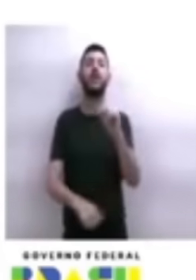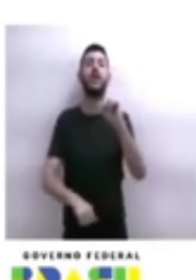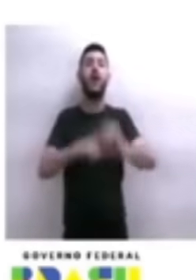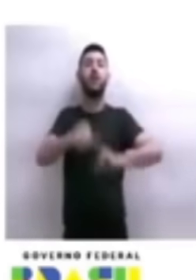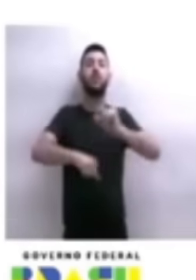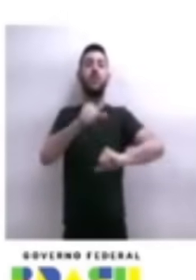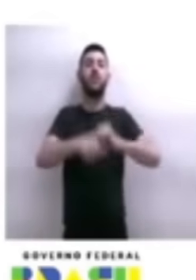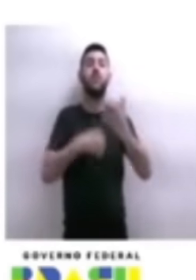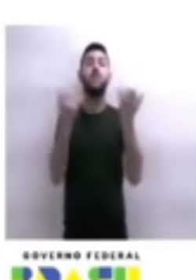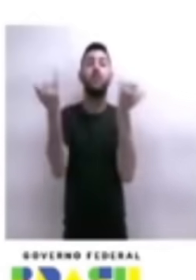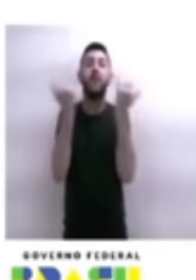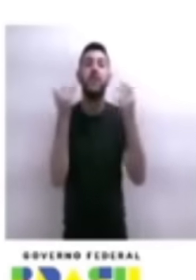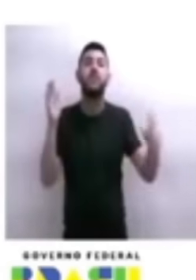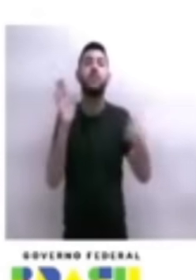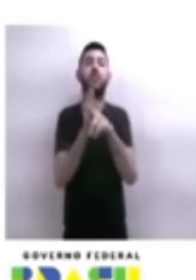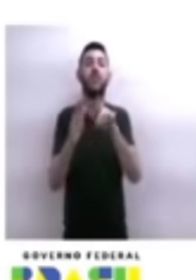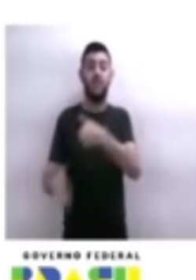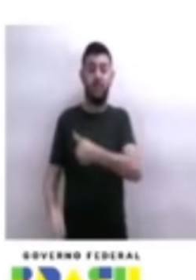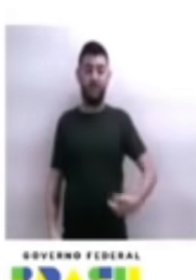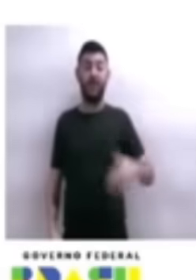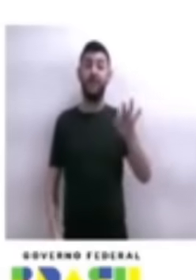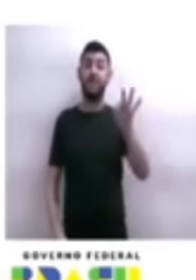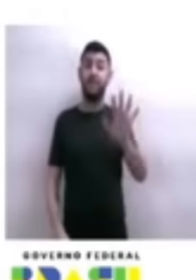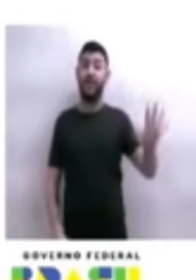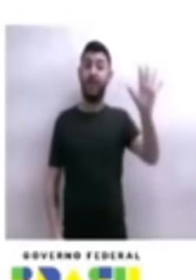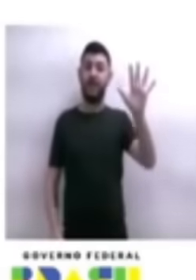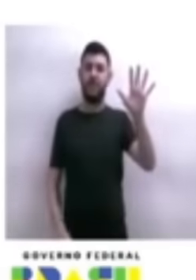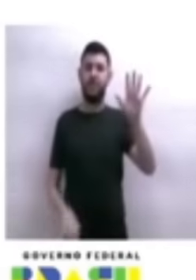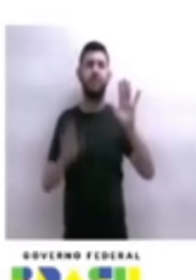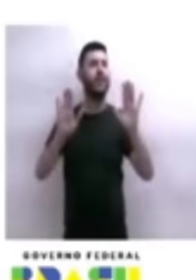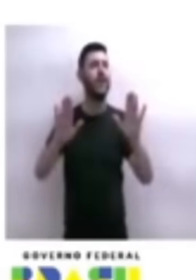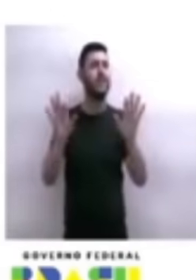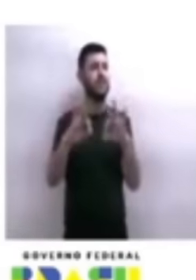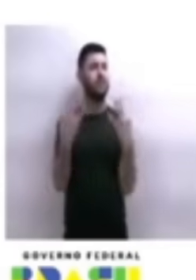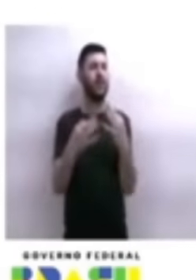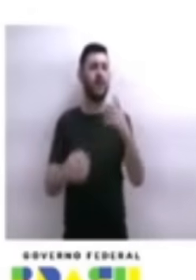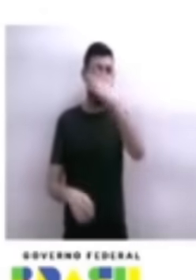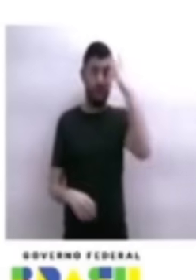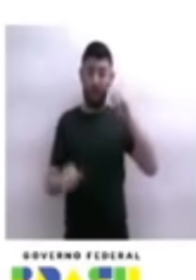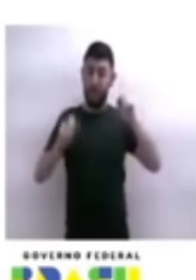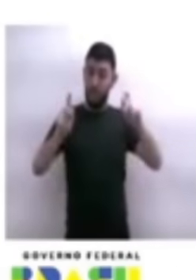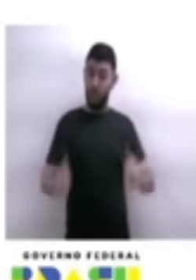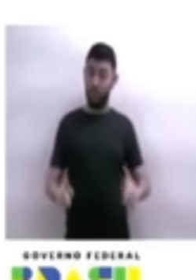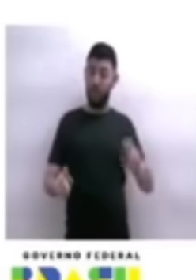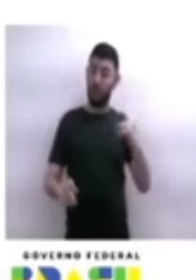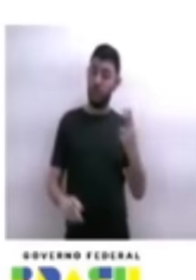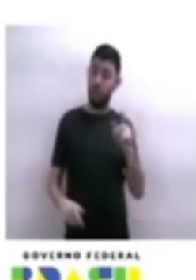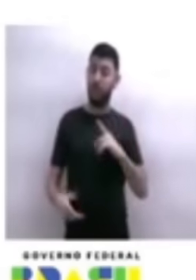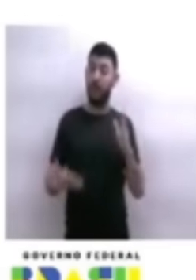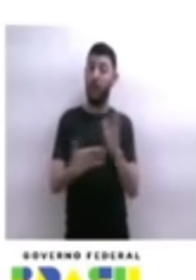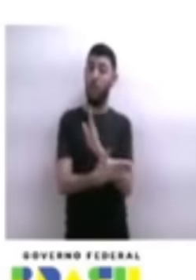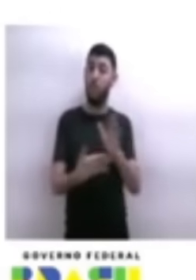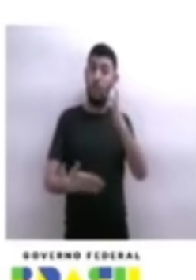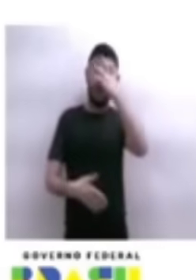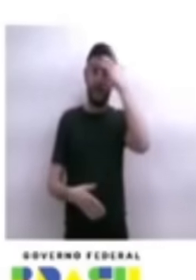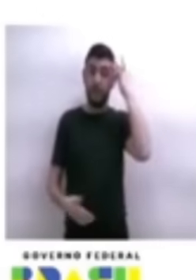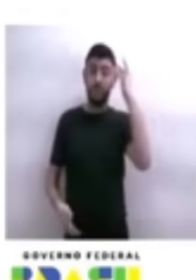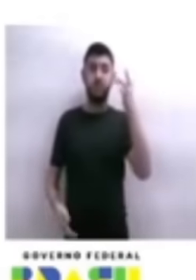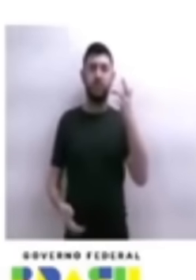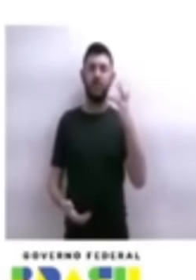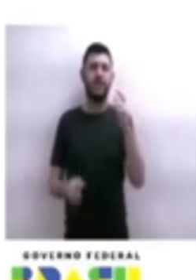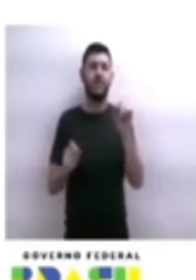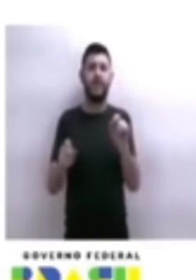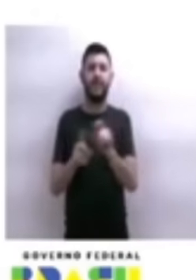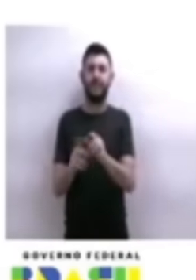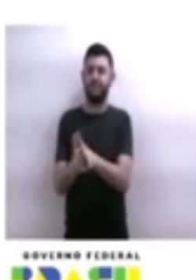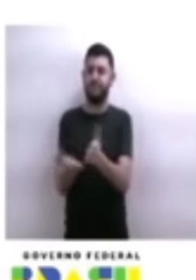dados do governo federal. Então, se a família, por exemplo, tem algum aposentado, se tem alguma pessoa que assinou a carteira e